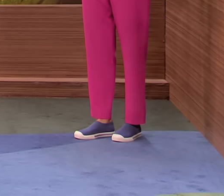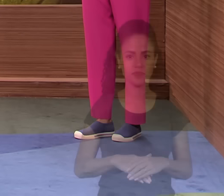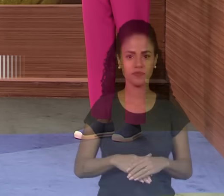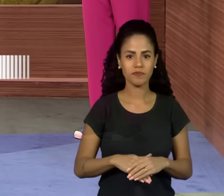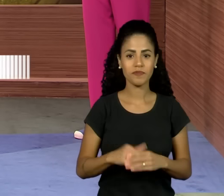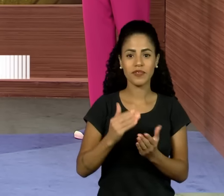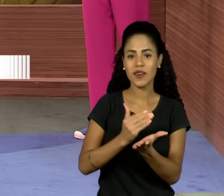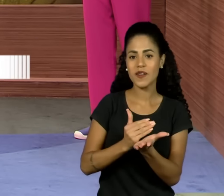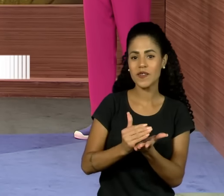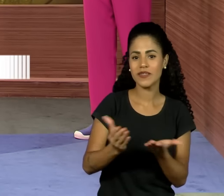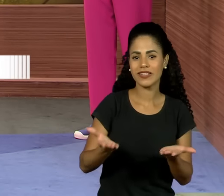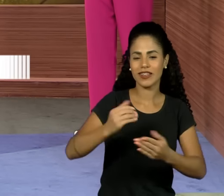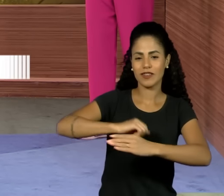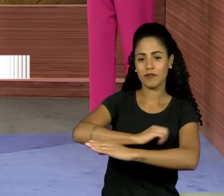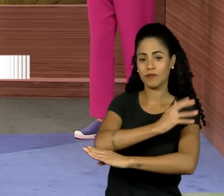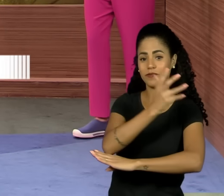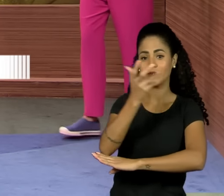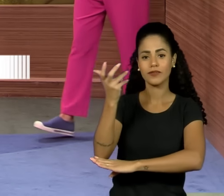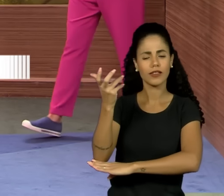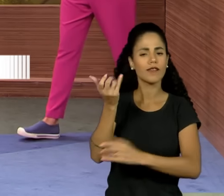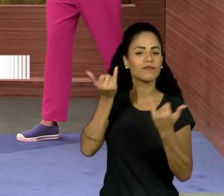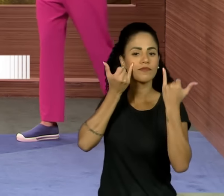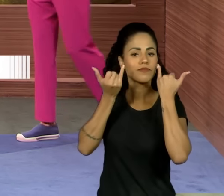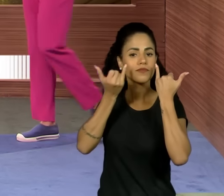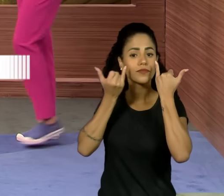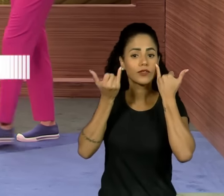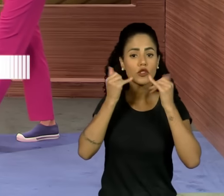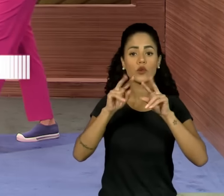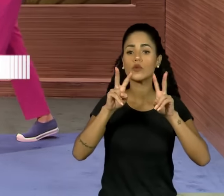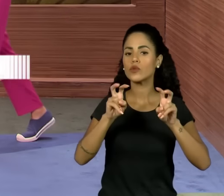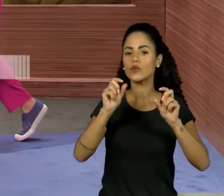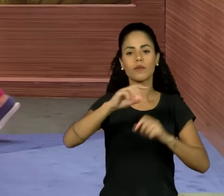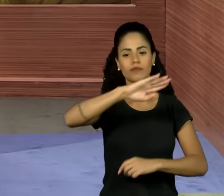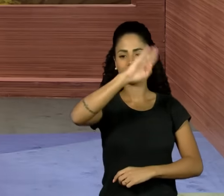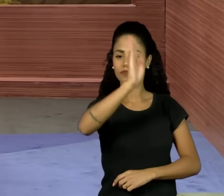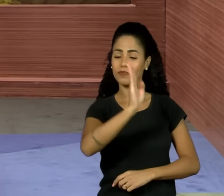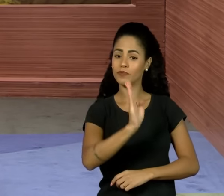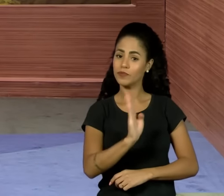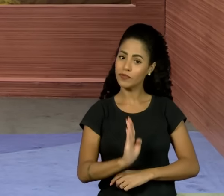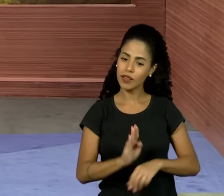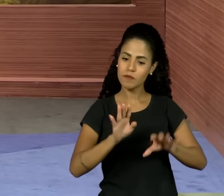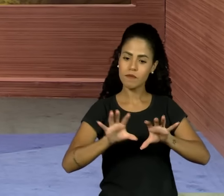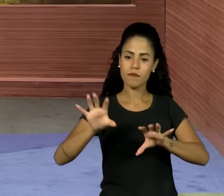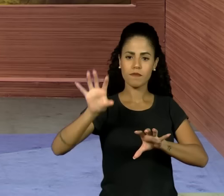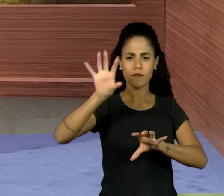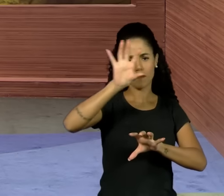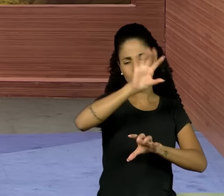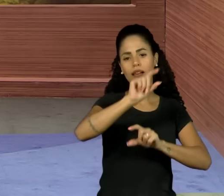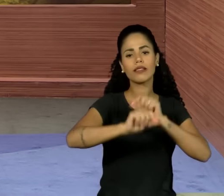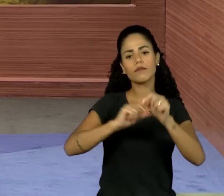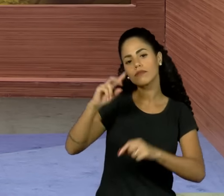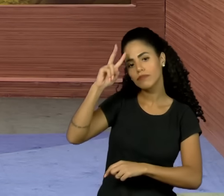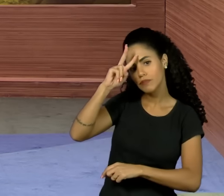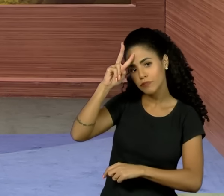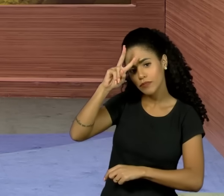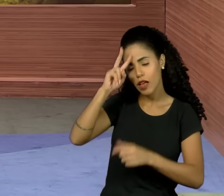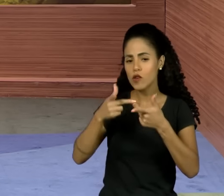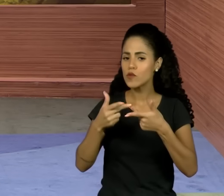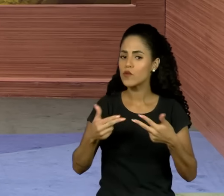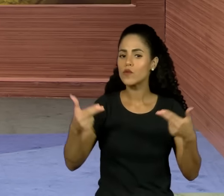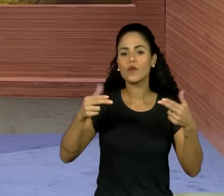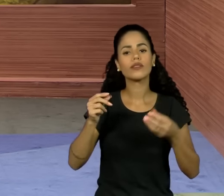Está no ar o Repórter Eco, com informações sobre o bioma exclusivamente brasileiro, a pré-história paulista